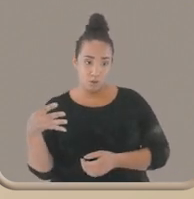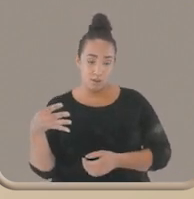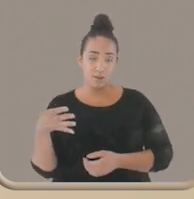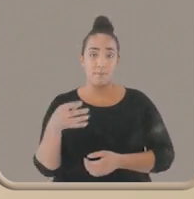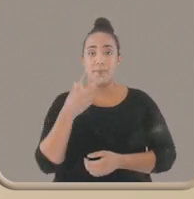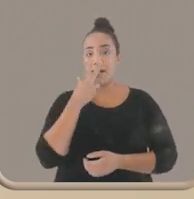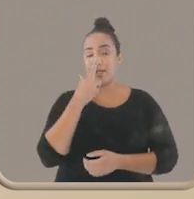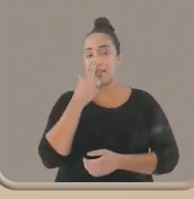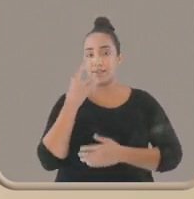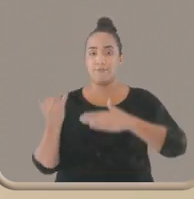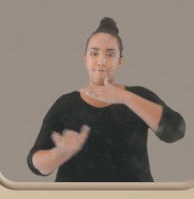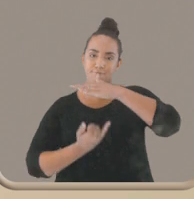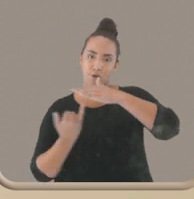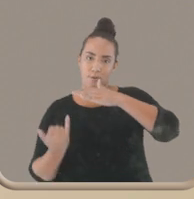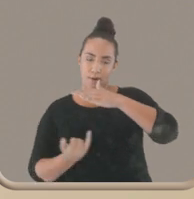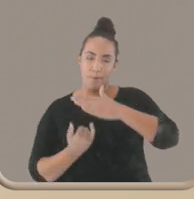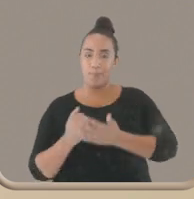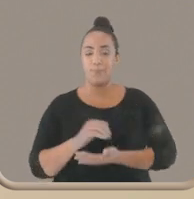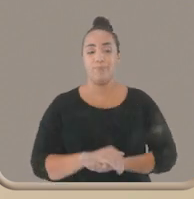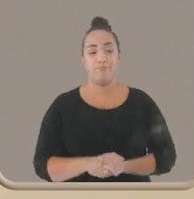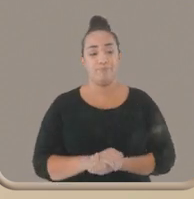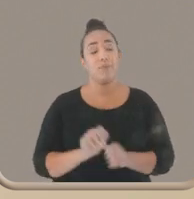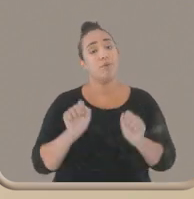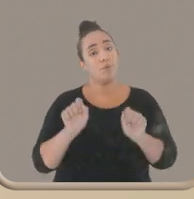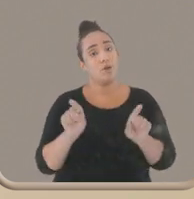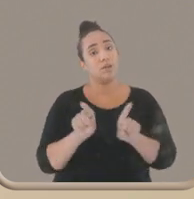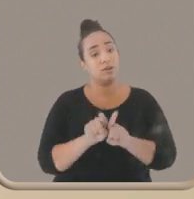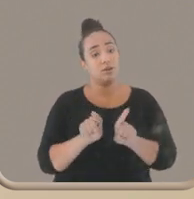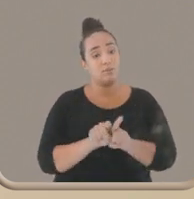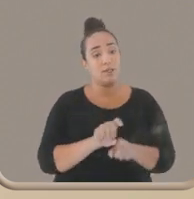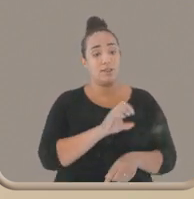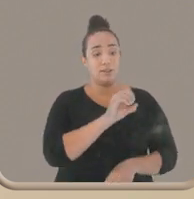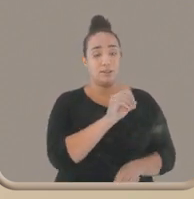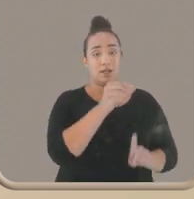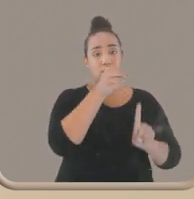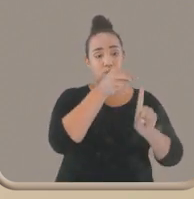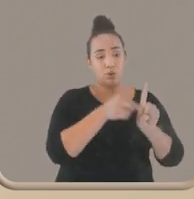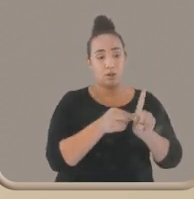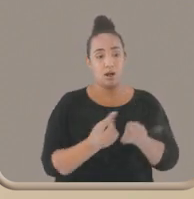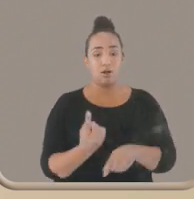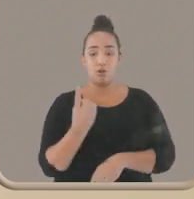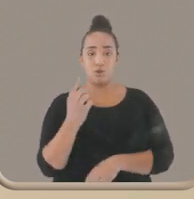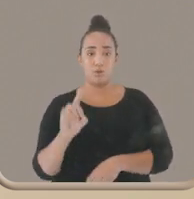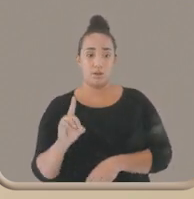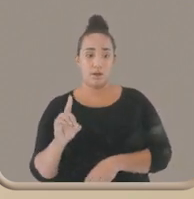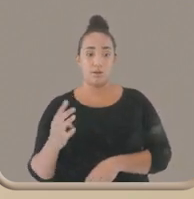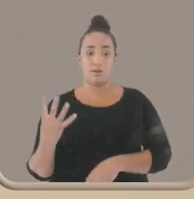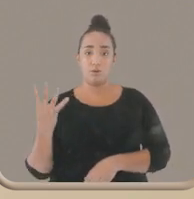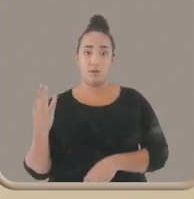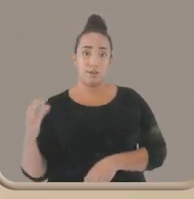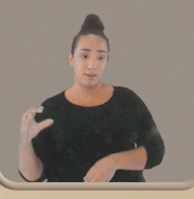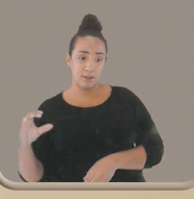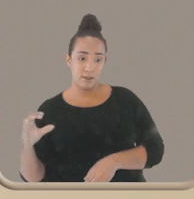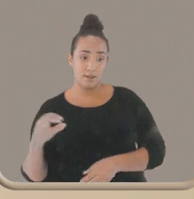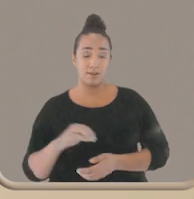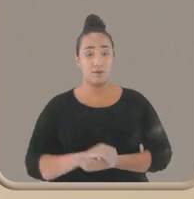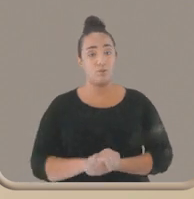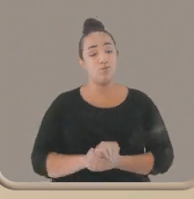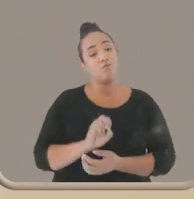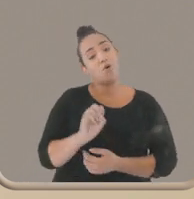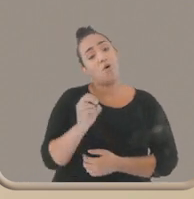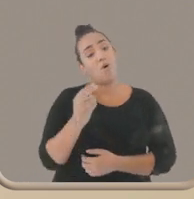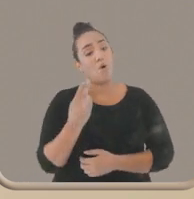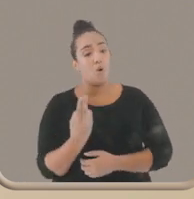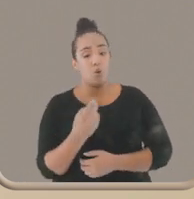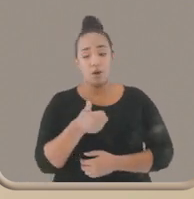jeito informal de se ler. Posso ler 0 unidades, 1 décimo e 4 centésimos,